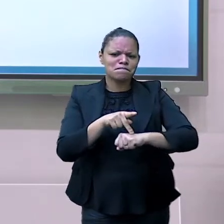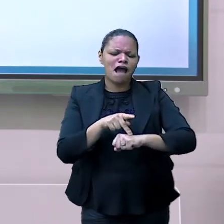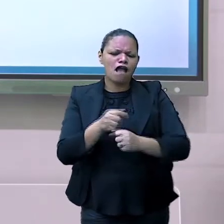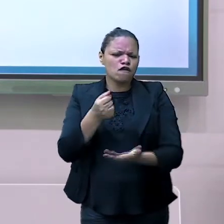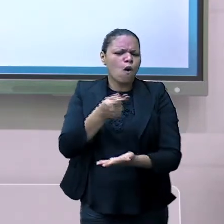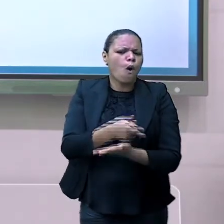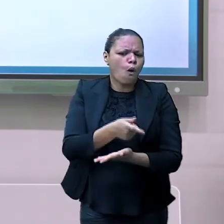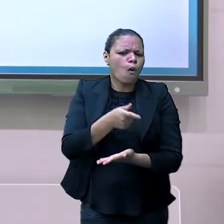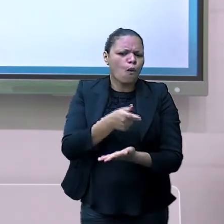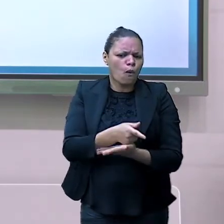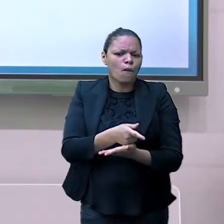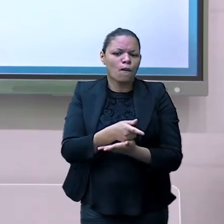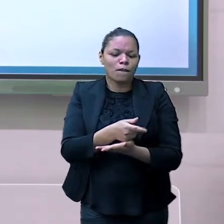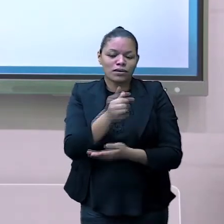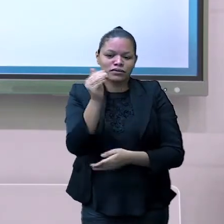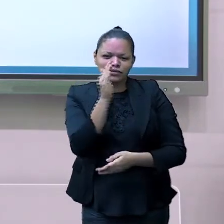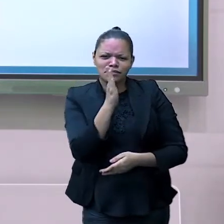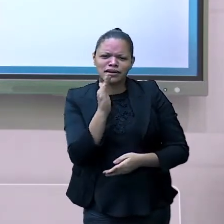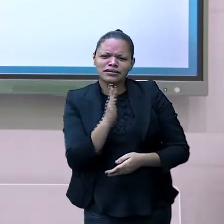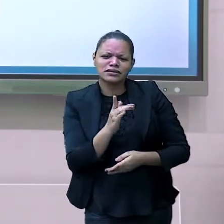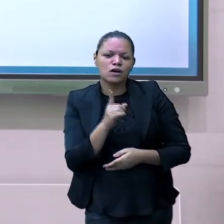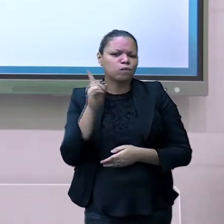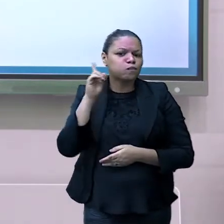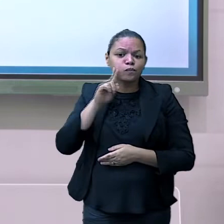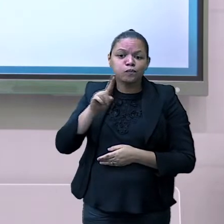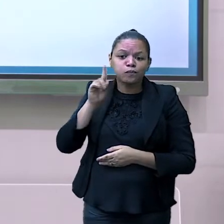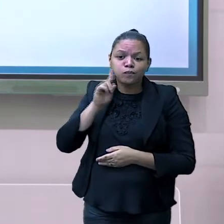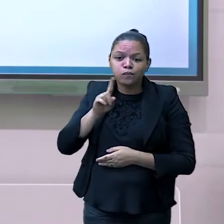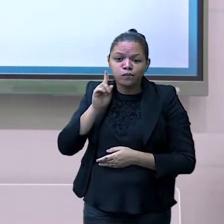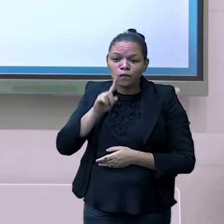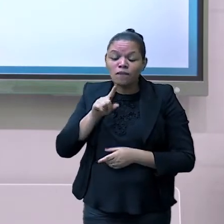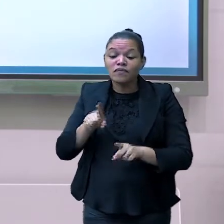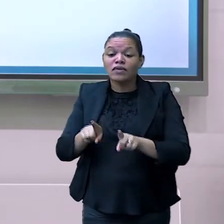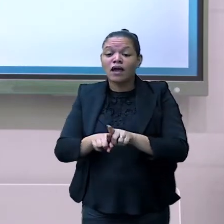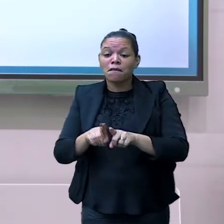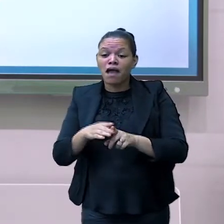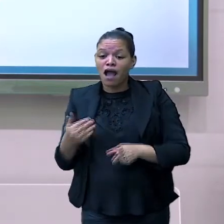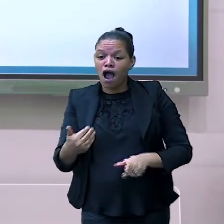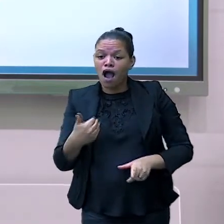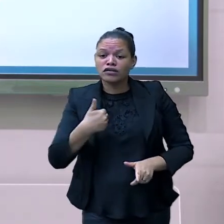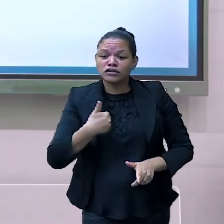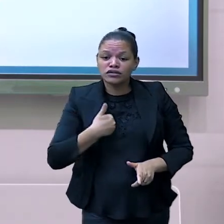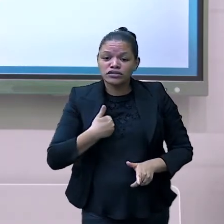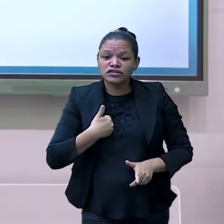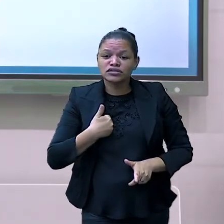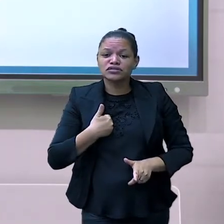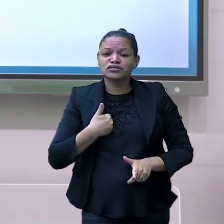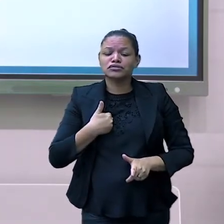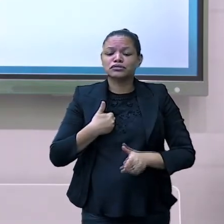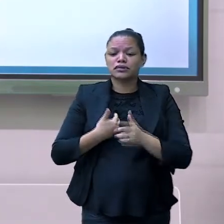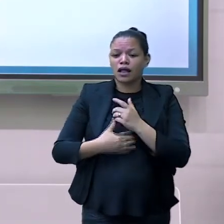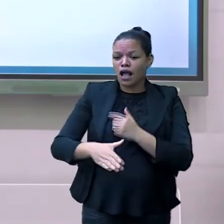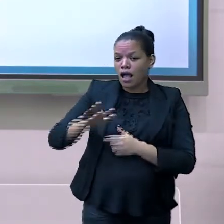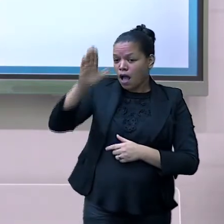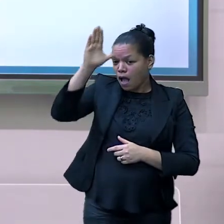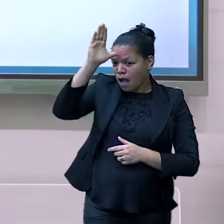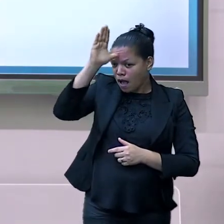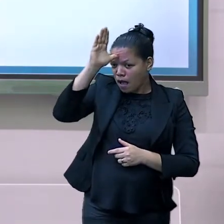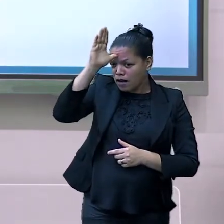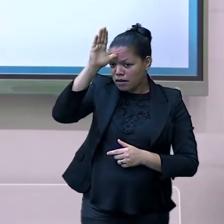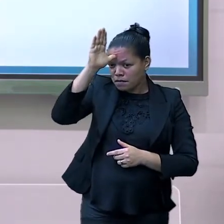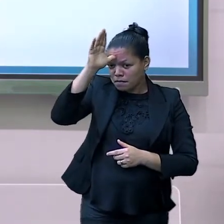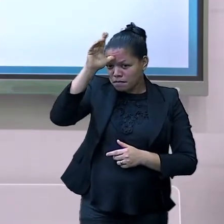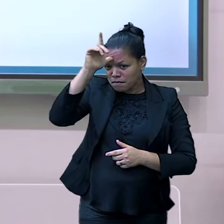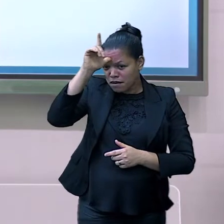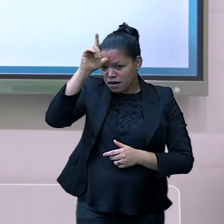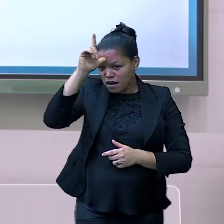pecuária. Nós temos também os Estados Unidos, Argentina, Alemanha, Holanda, aqui são alguns dos principais, mas também temos